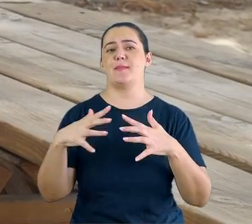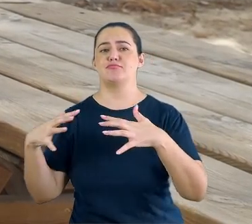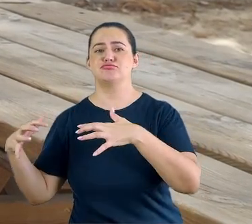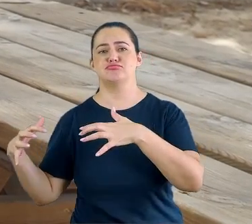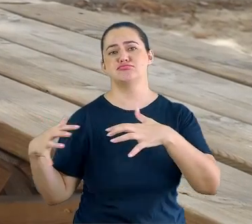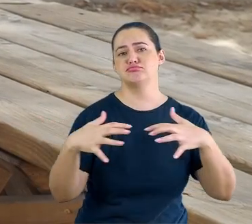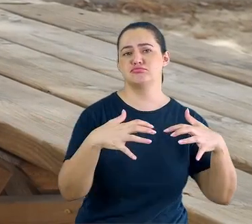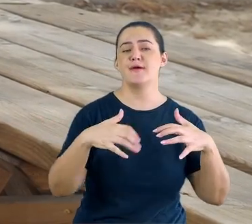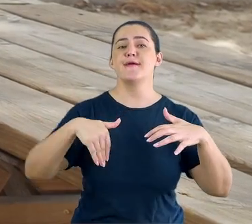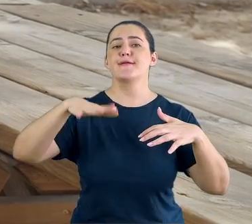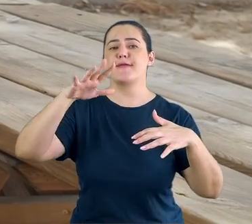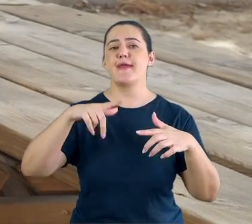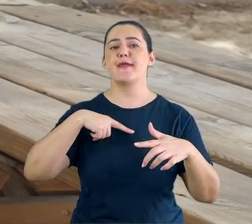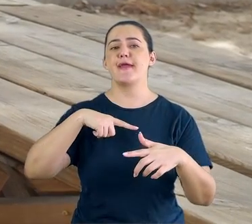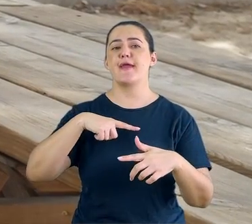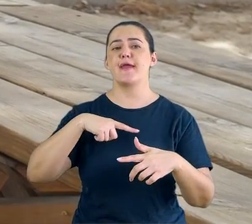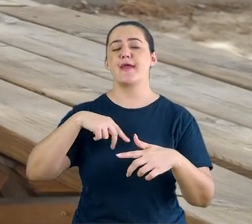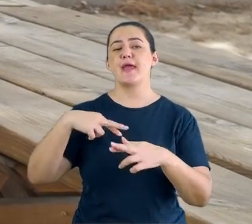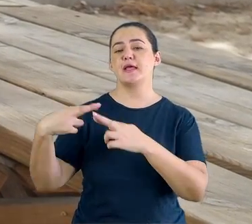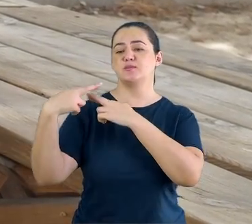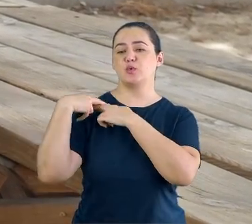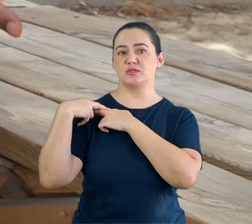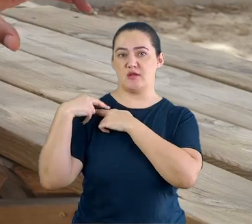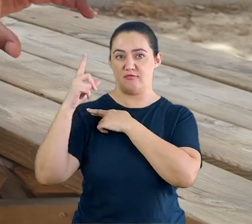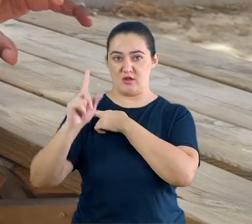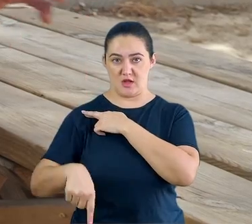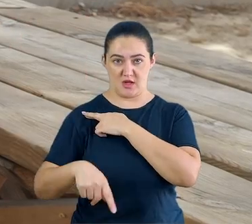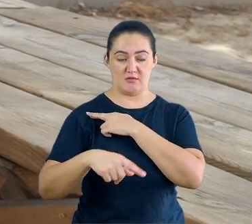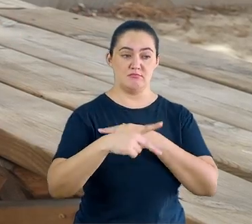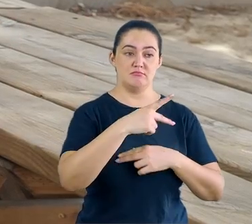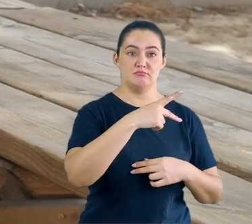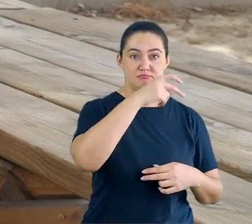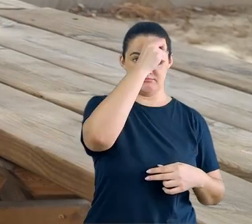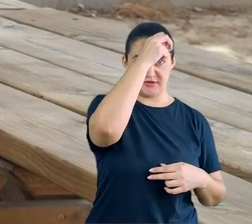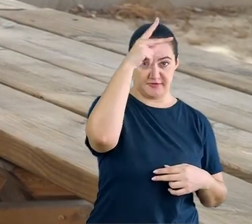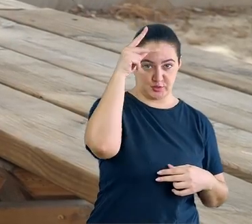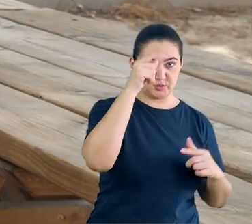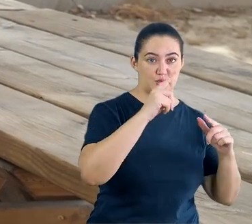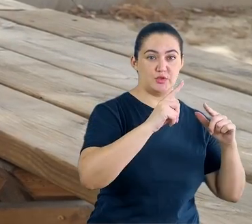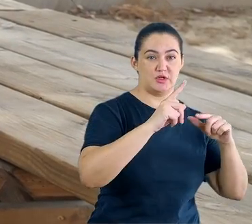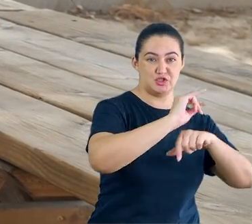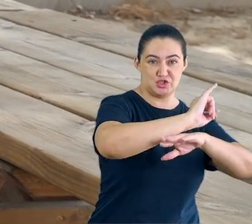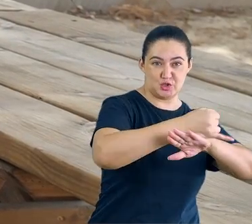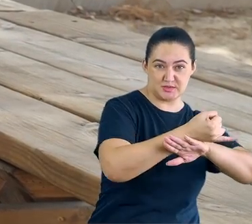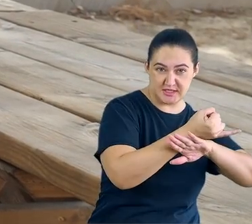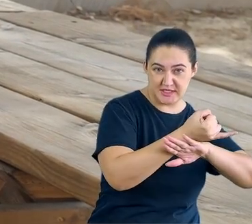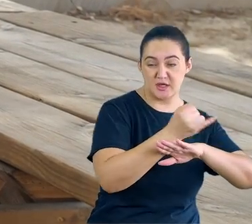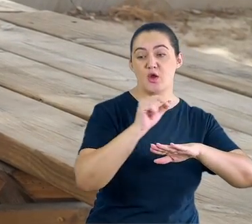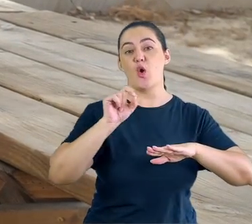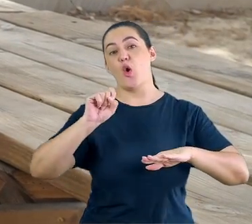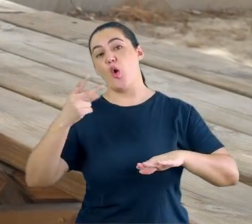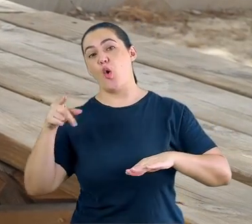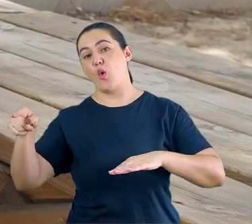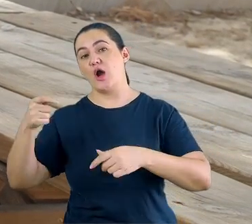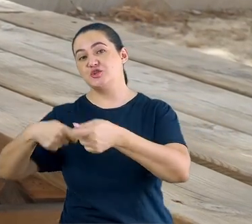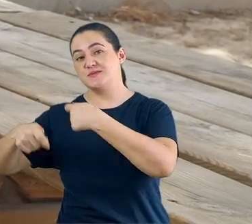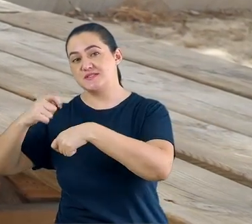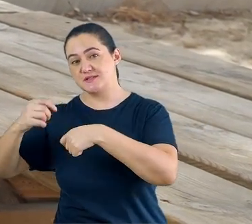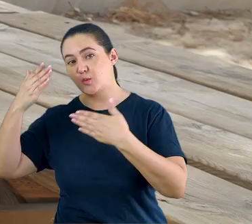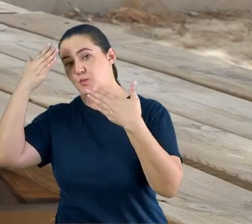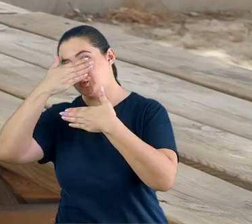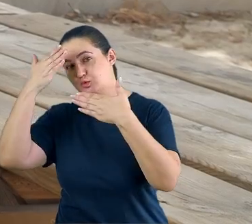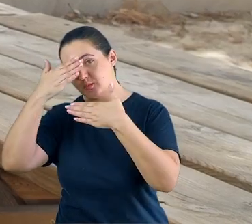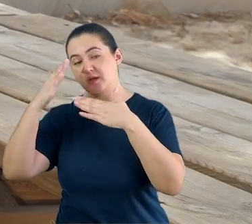de disputa jurídica em relação à Prefeitura de Jerusalém e à administração do Domo da Rocha, concernente a